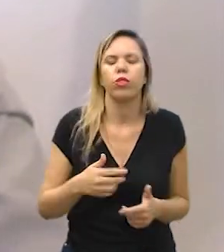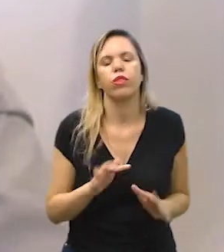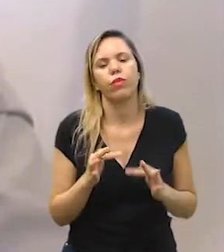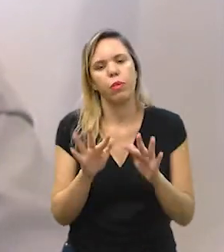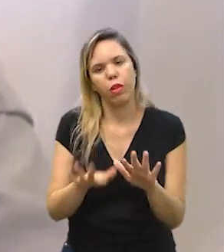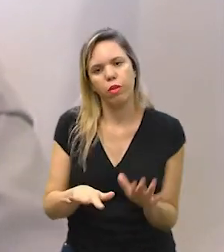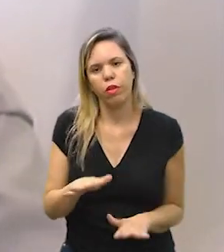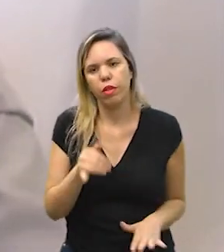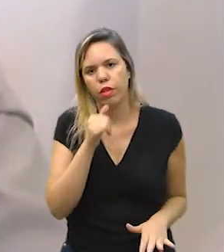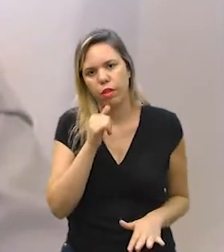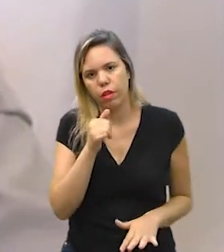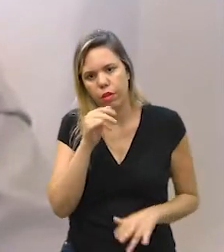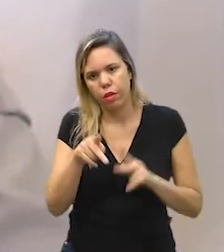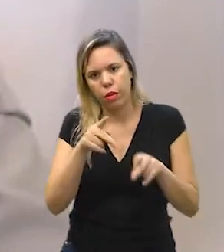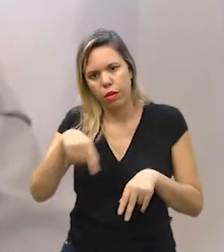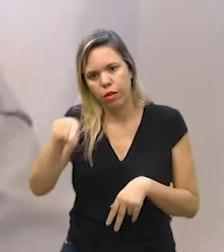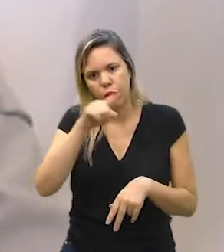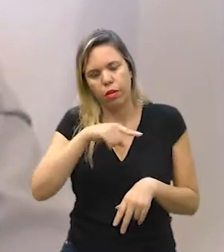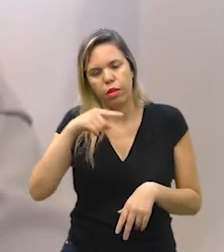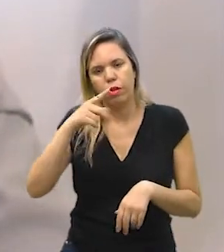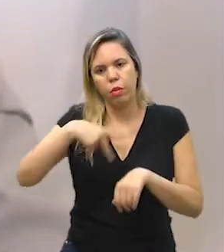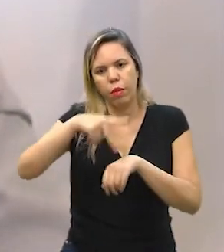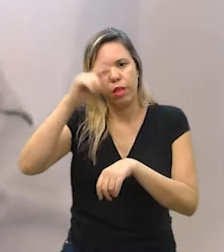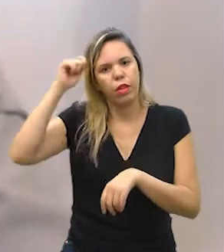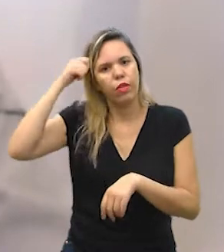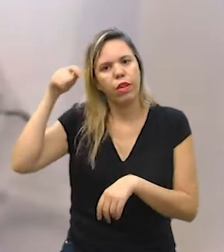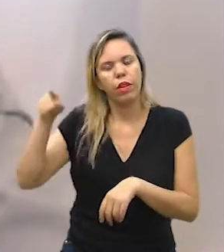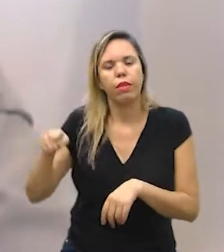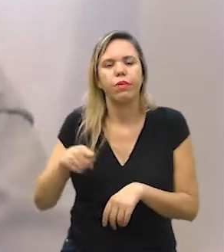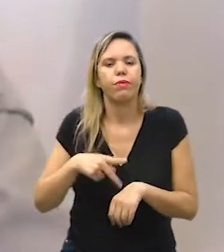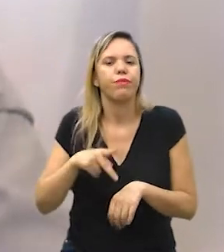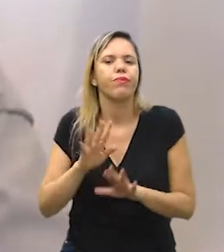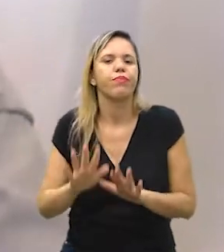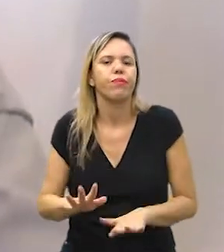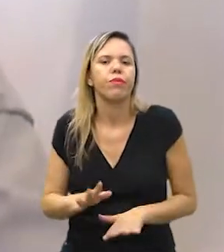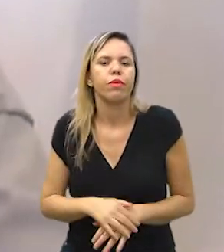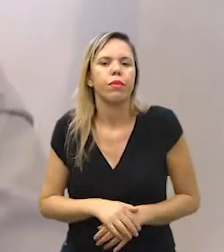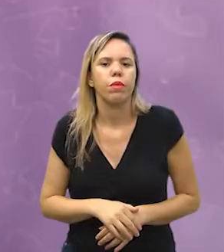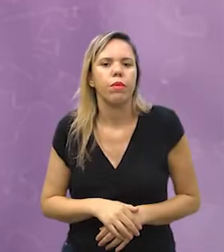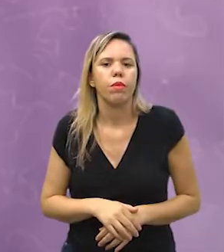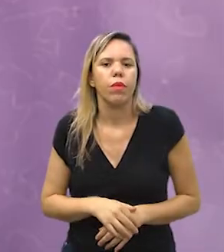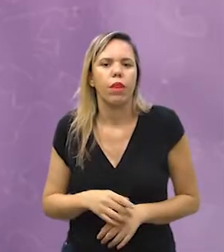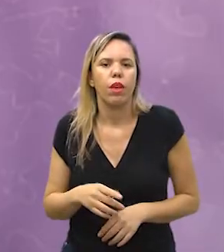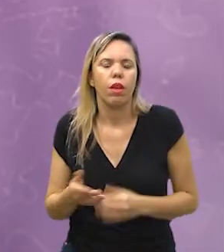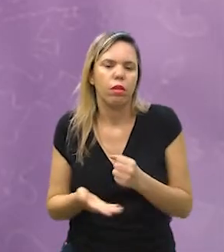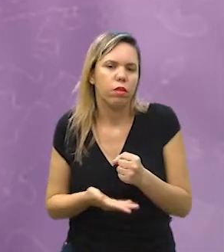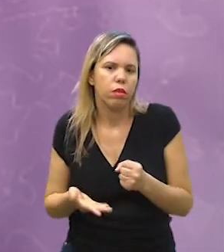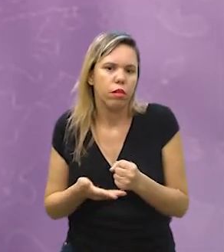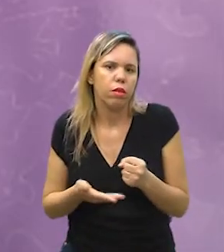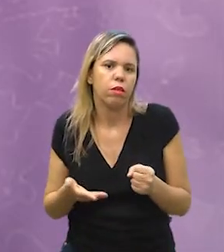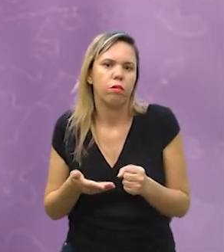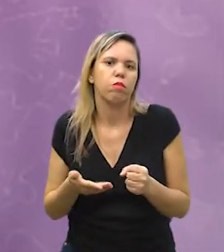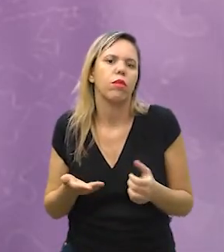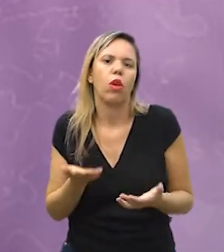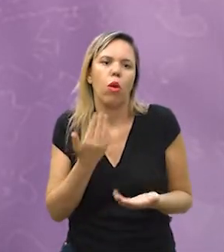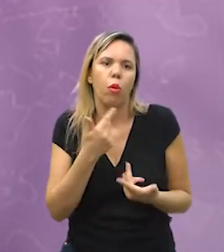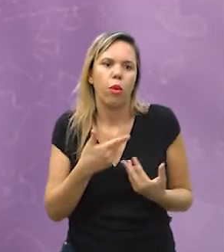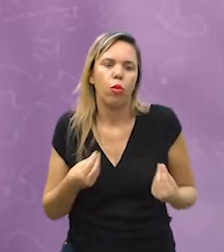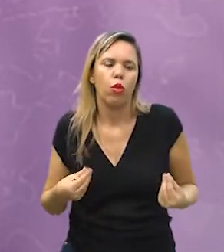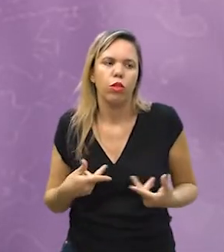Agora, você pega, por exemplo, a população africana, tá, da África, onde lá a dieta basicamente ela é muito